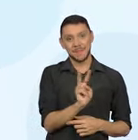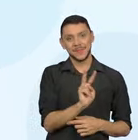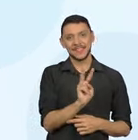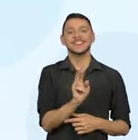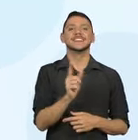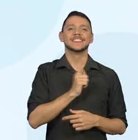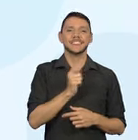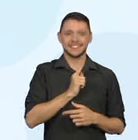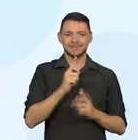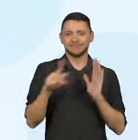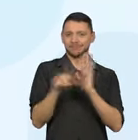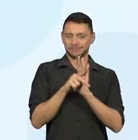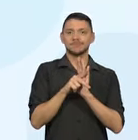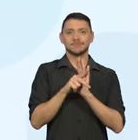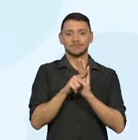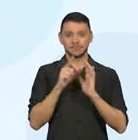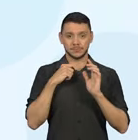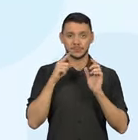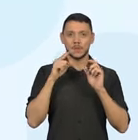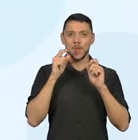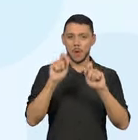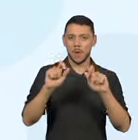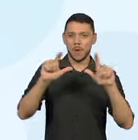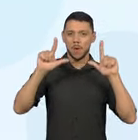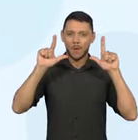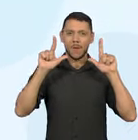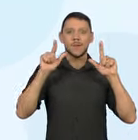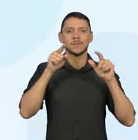Dá uma aproximadinha na imagem, por gentileza, oráculo.